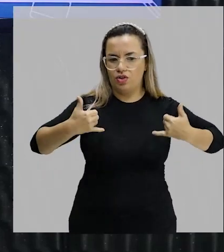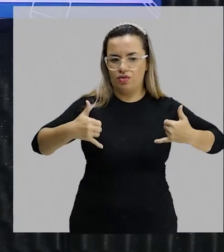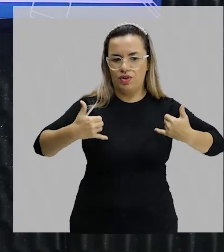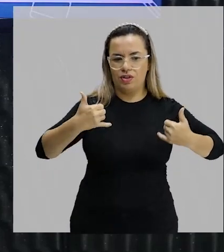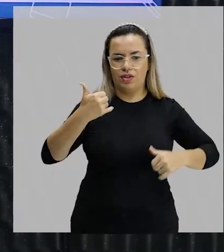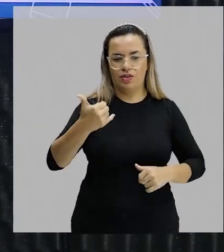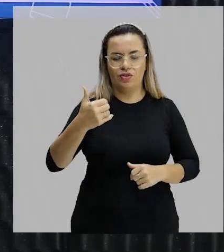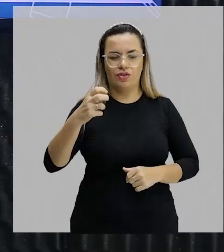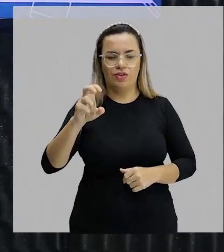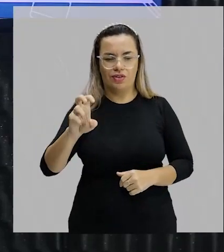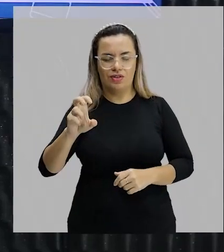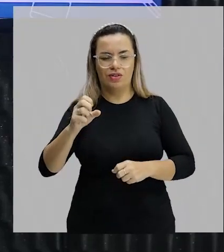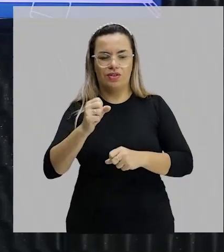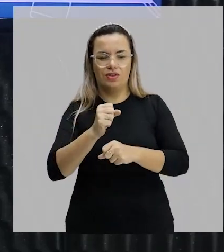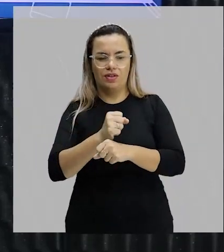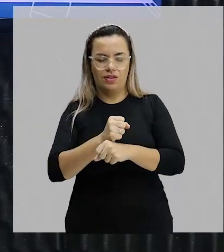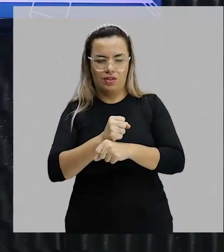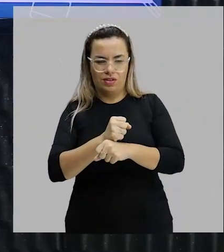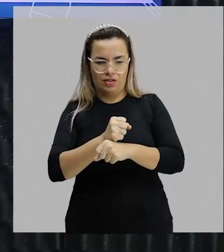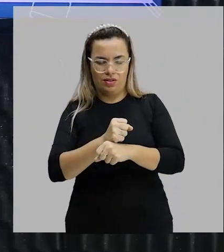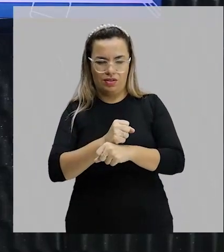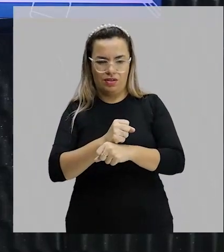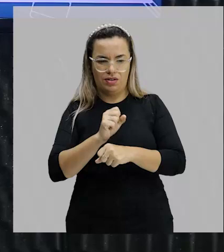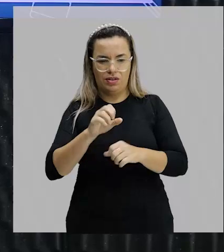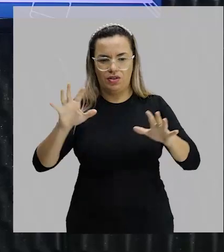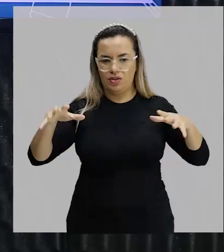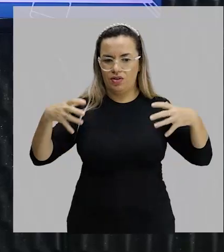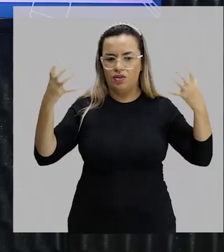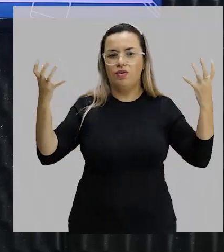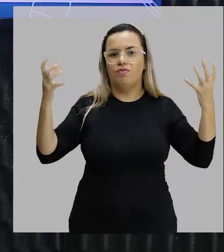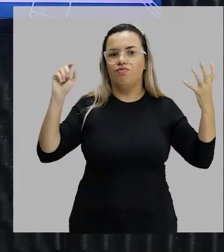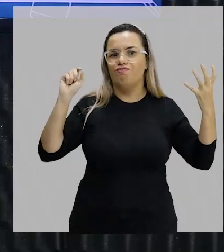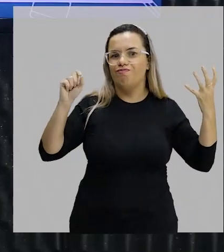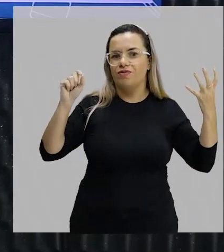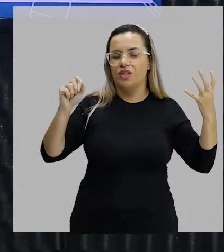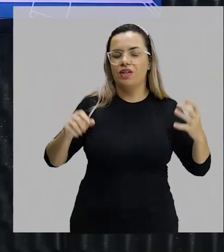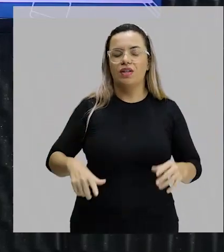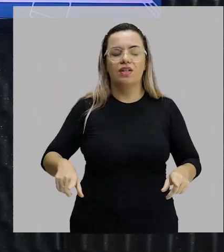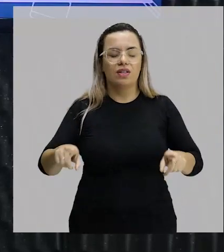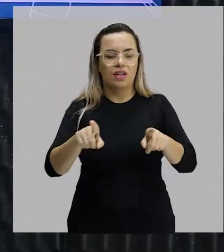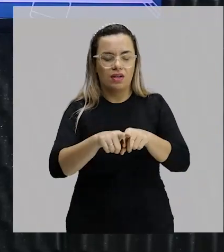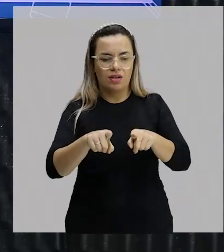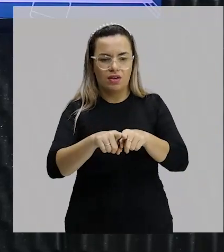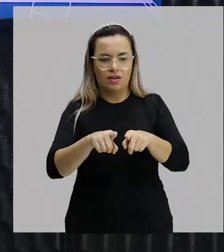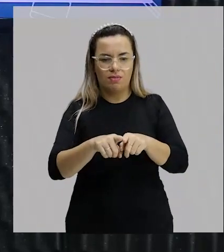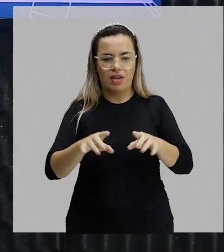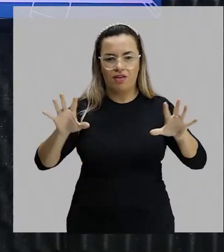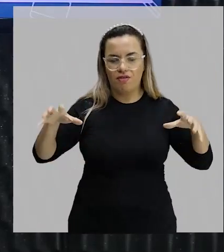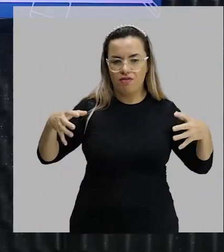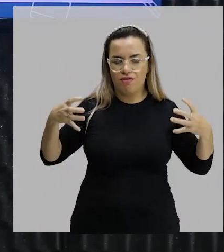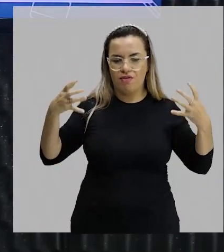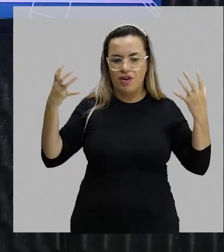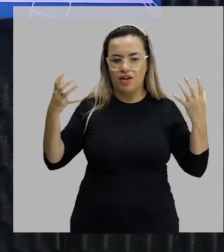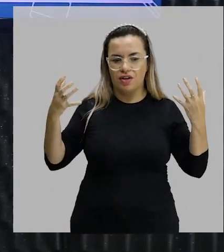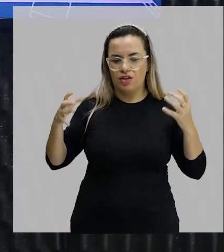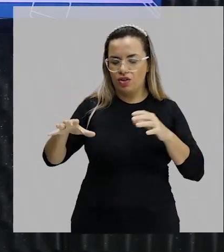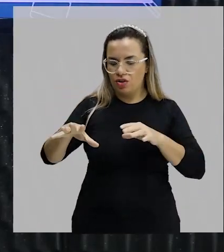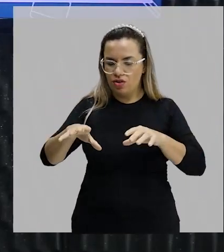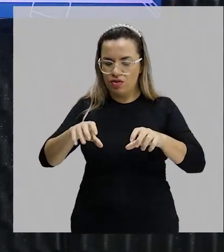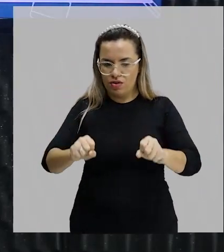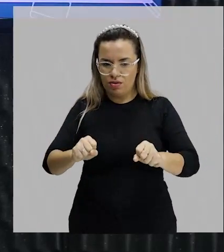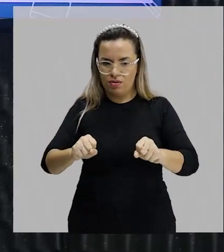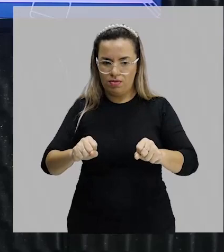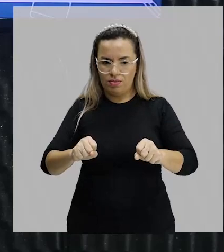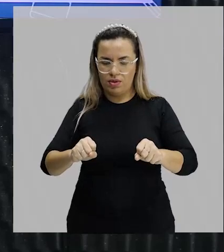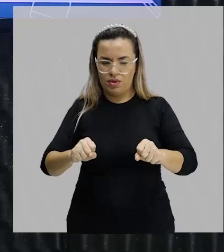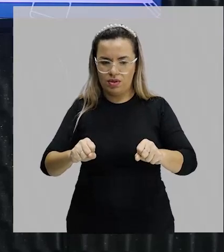Festa de formatura dos alunos do terceiro ano. Tem todo um mecanismo, tem todo um roteiro físico do que acontecer. Né? Churrasco na